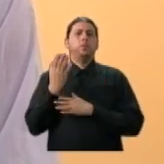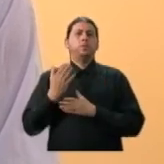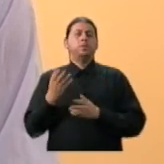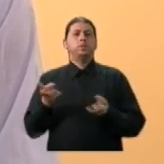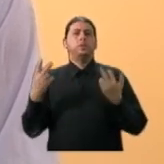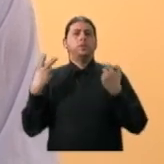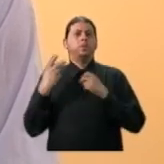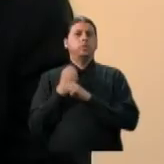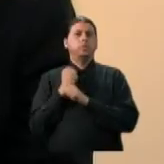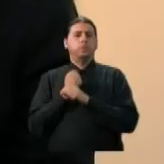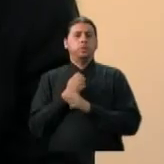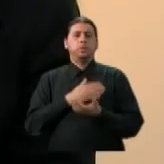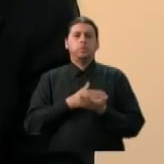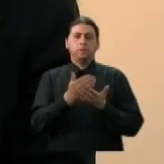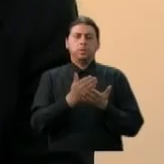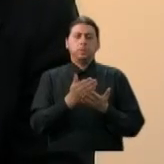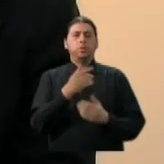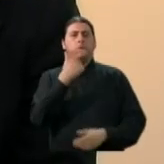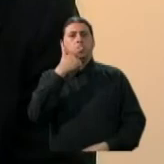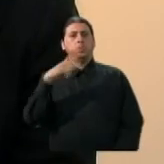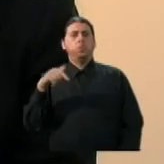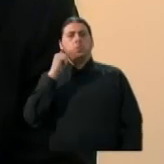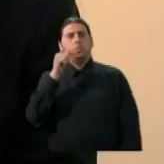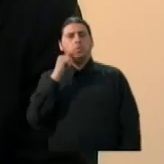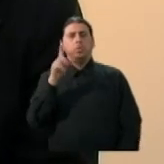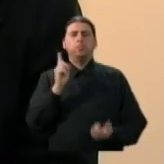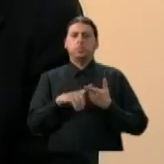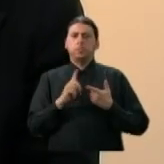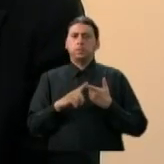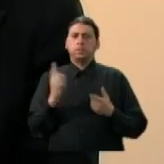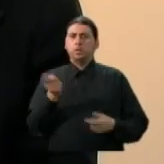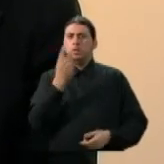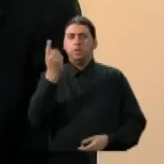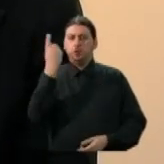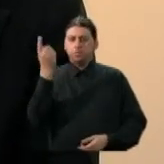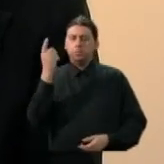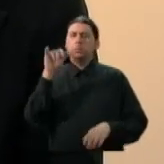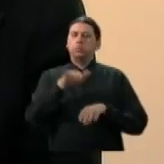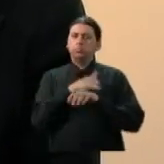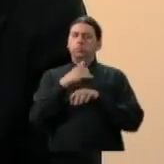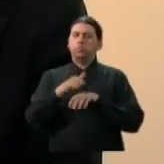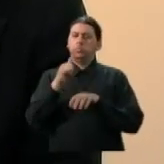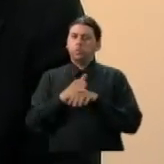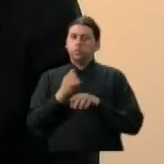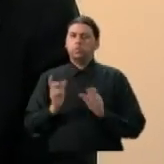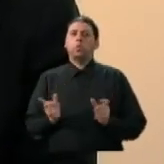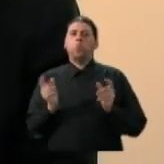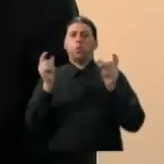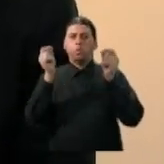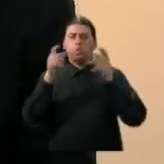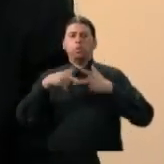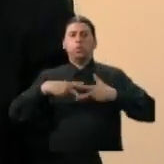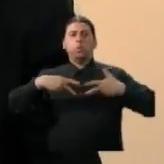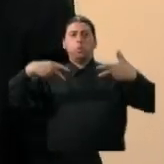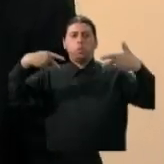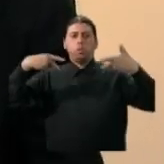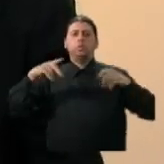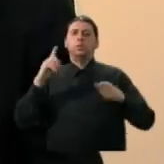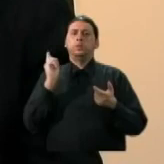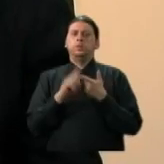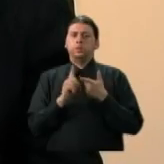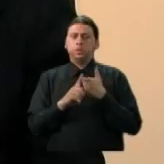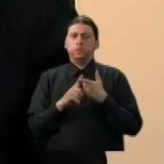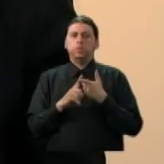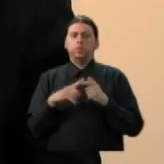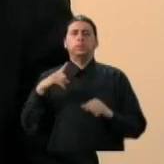foram contempladas as meninas? Por causa da alta incidência de câncer de colo. Né? Então, é por uma